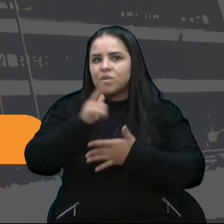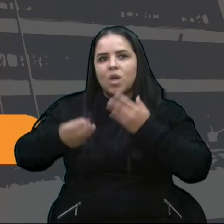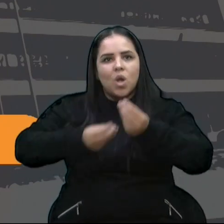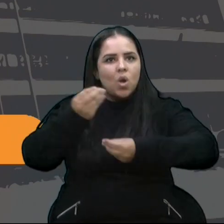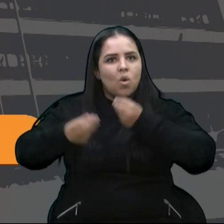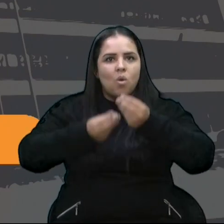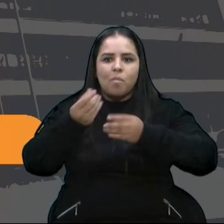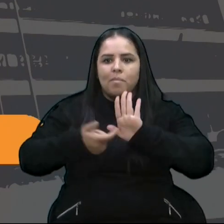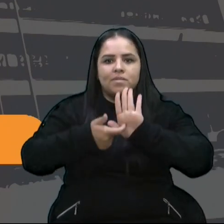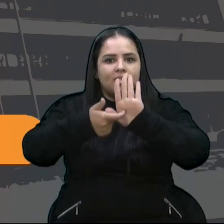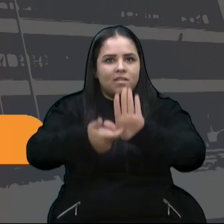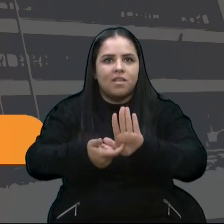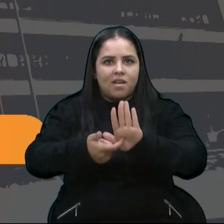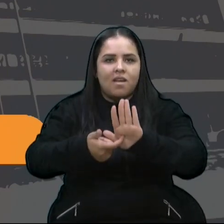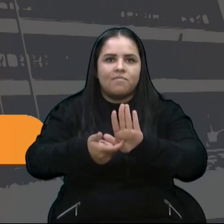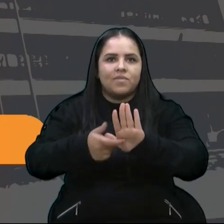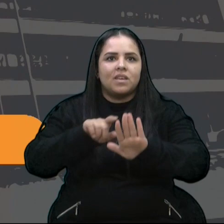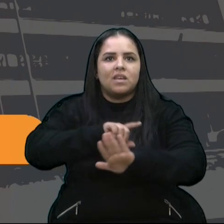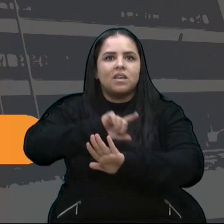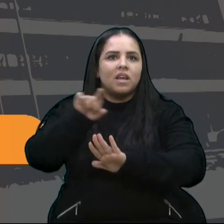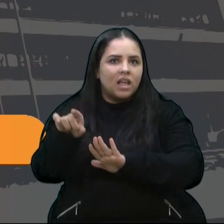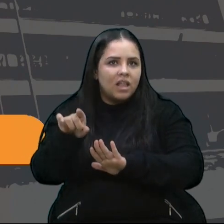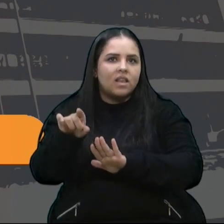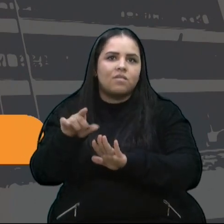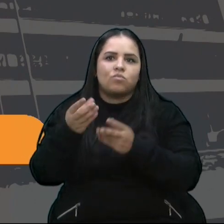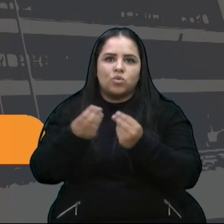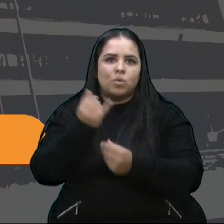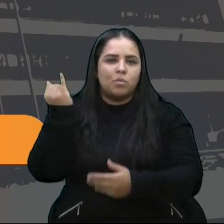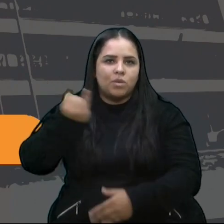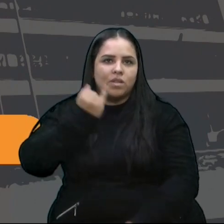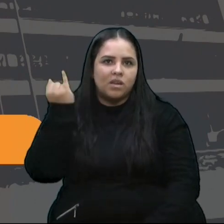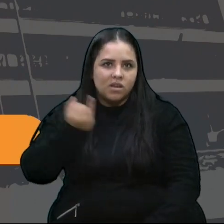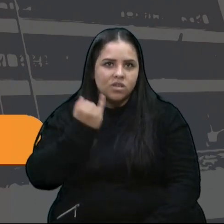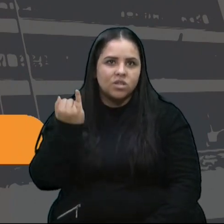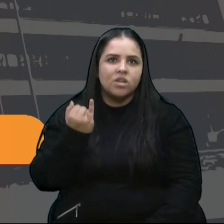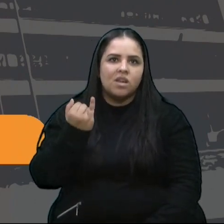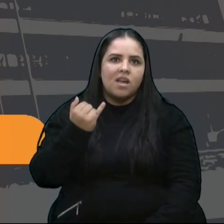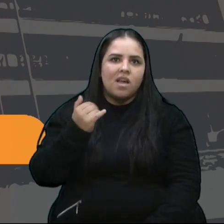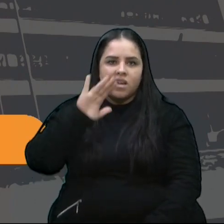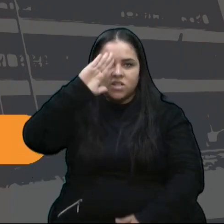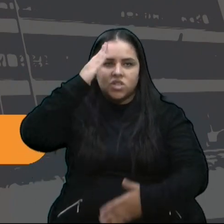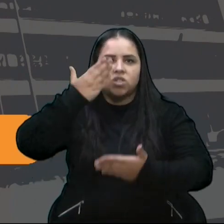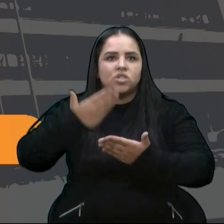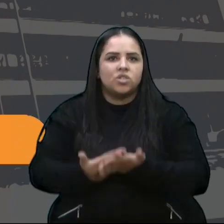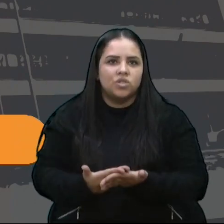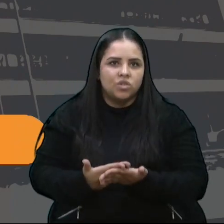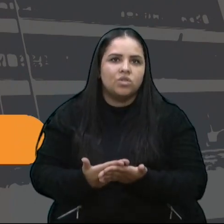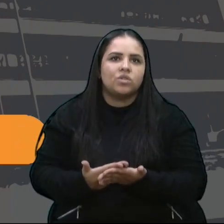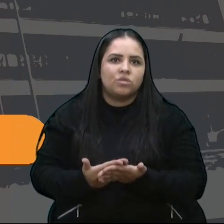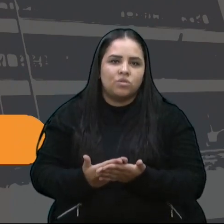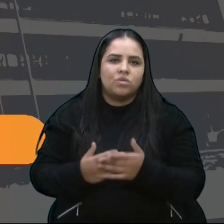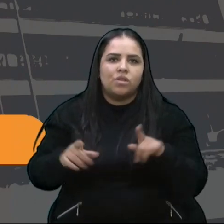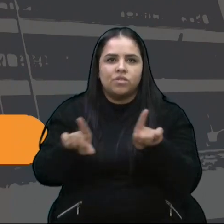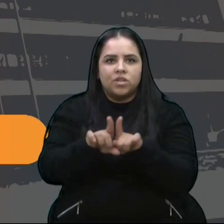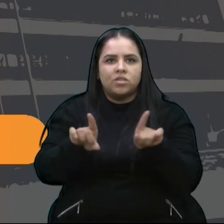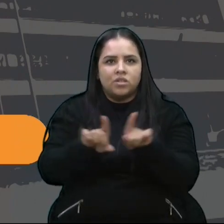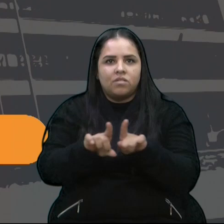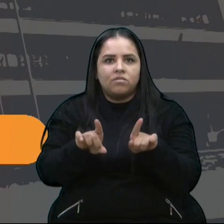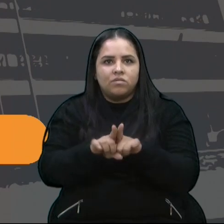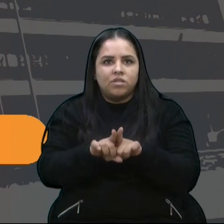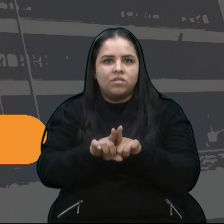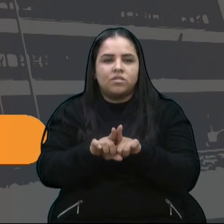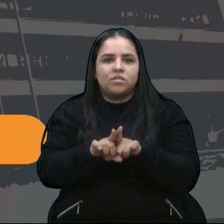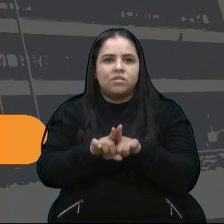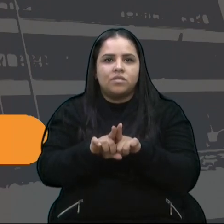tal. E aquilo foi assim muito importante. Acho que de certa forma também nos fez